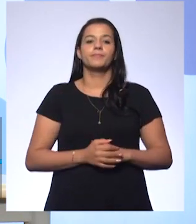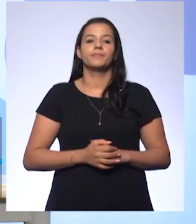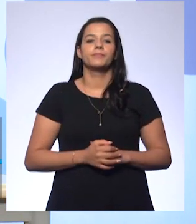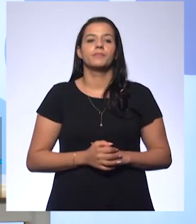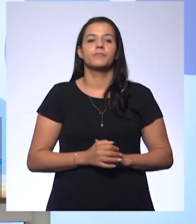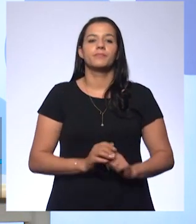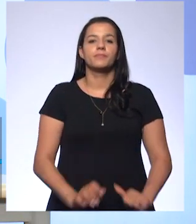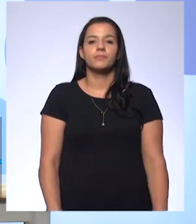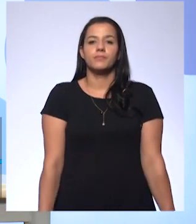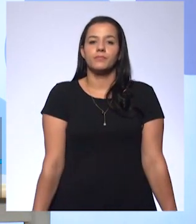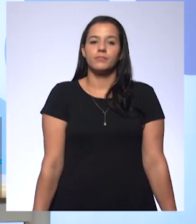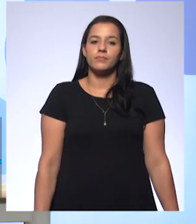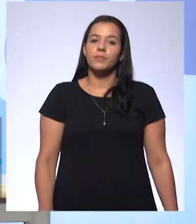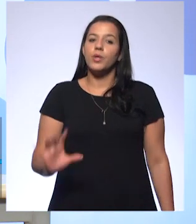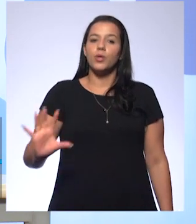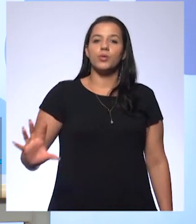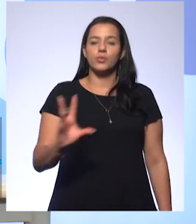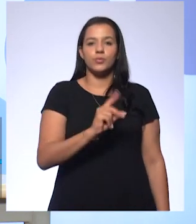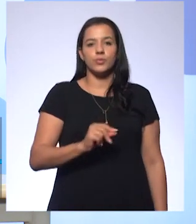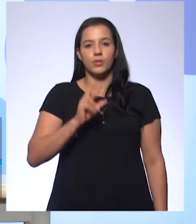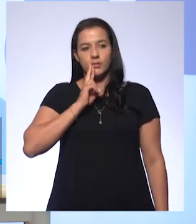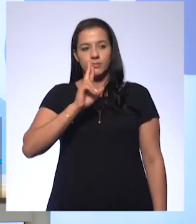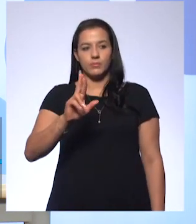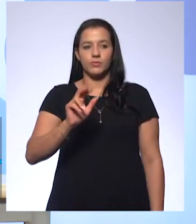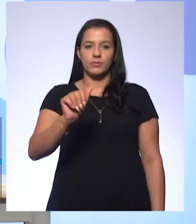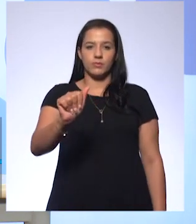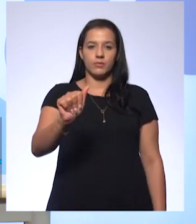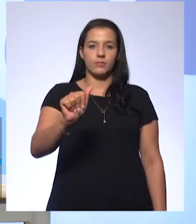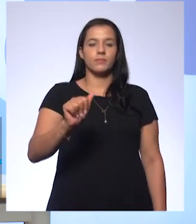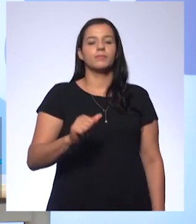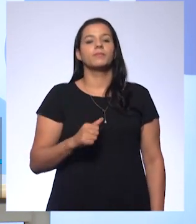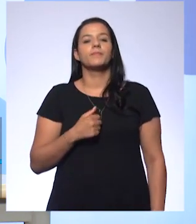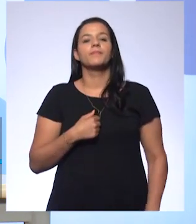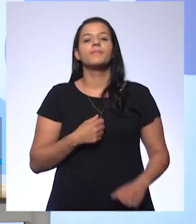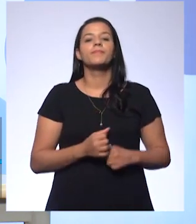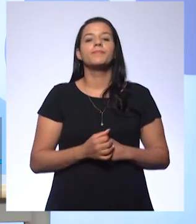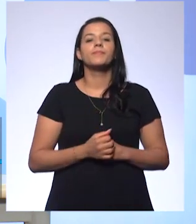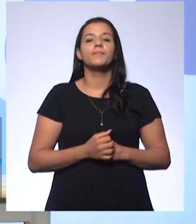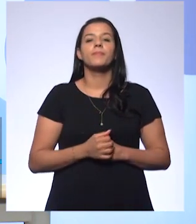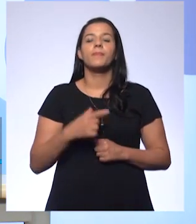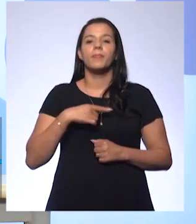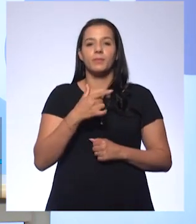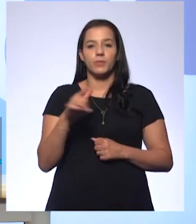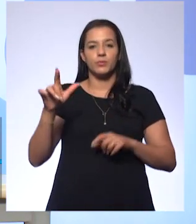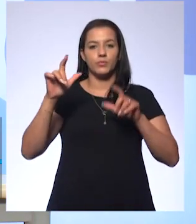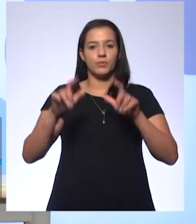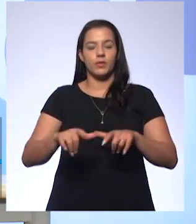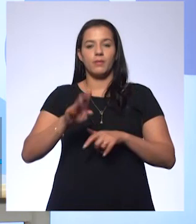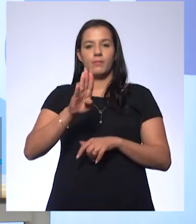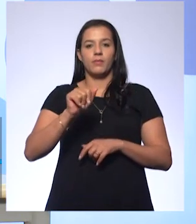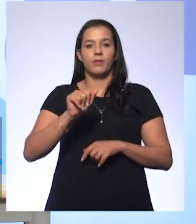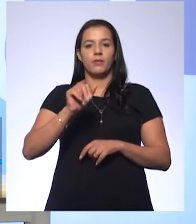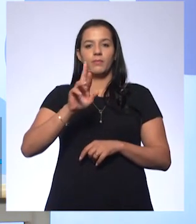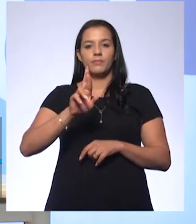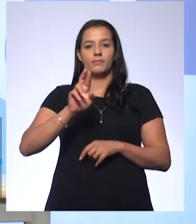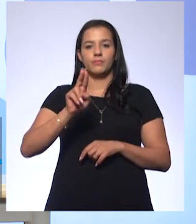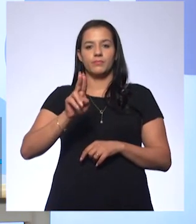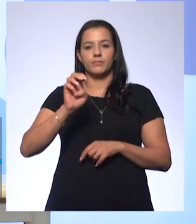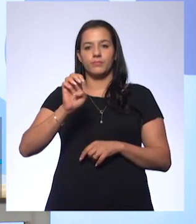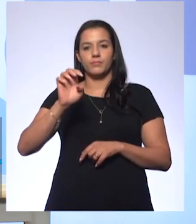da Escola Estadual Professor Caetano Zamit Mamana, da Leste 2, né, de Leste 2, através do professor Marcelo, citou